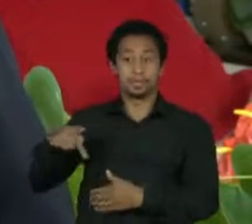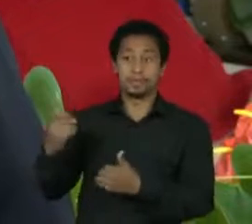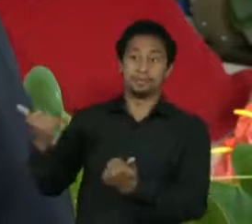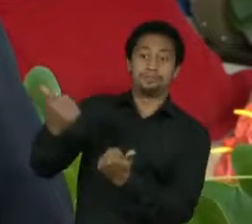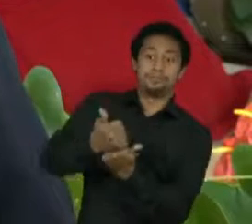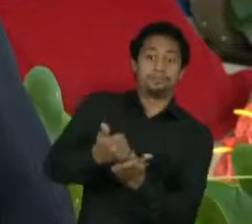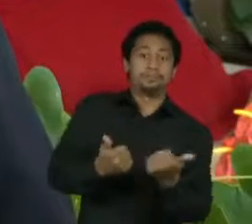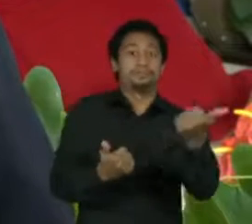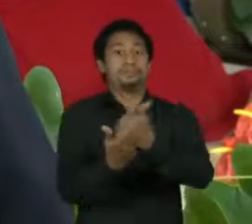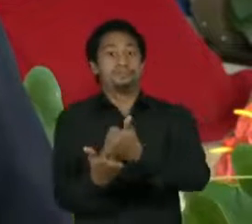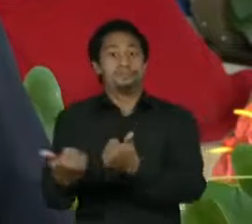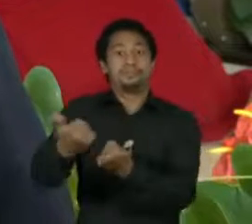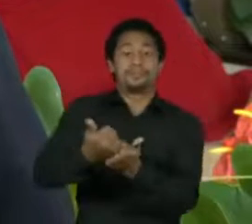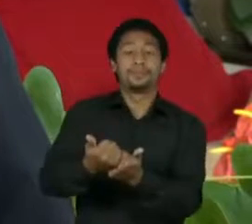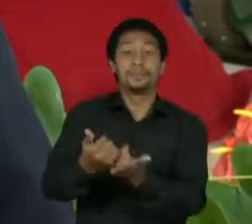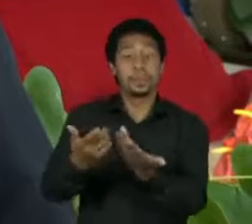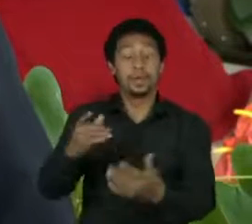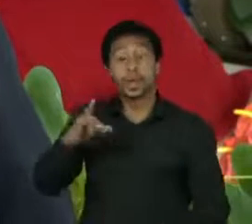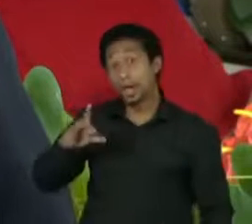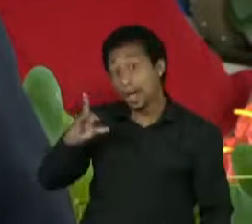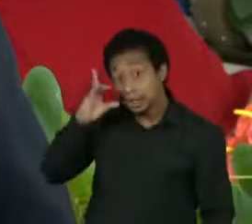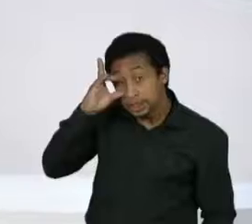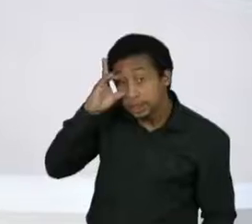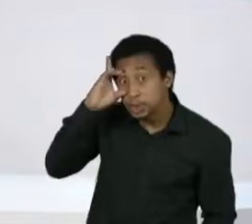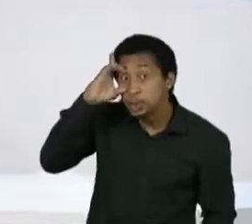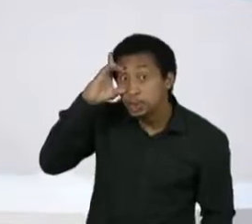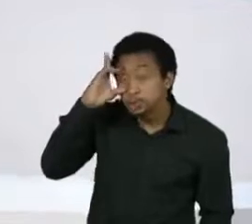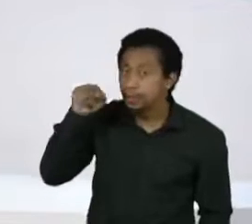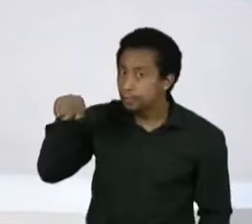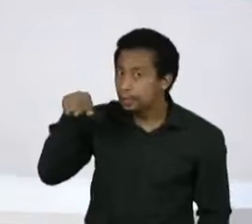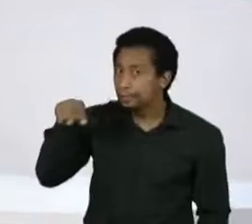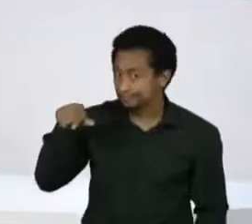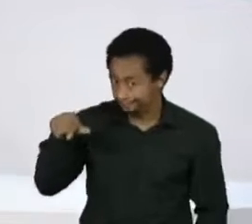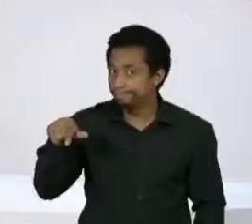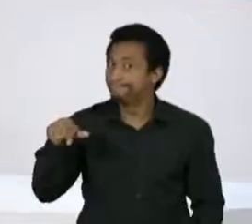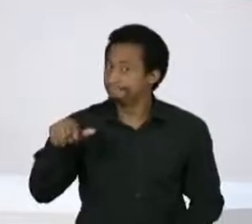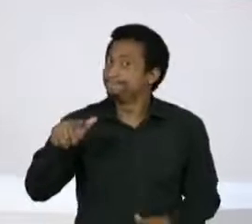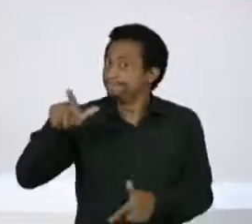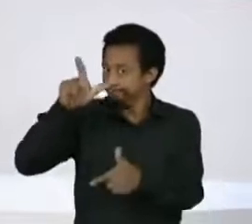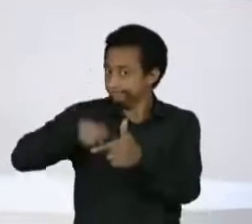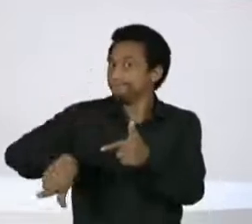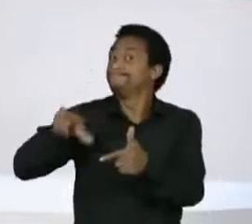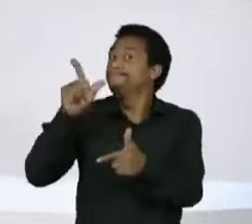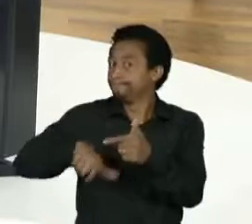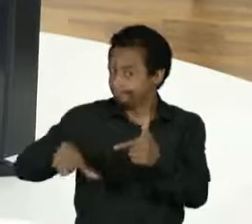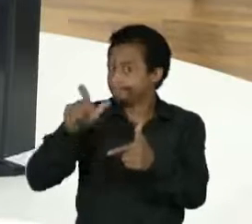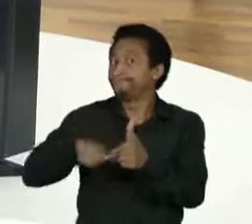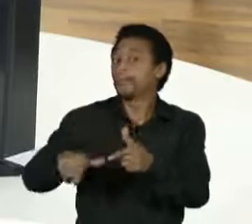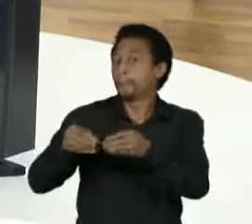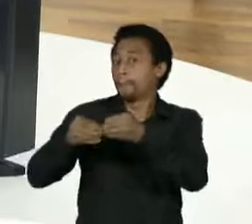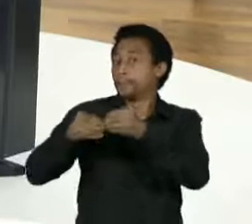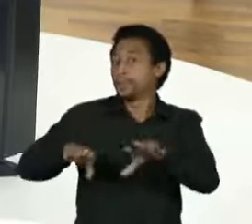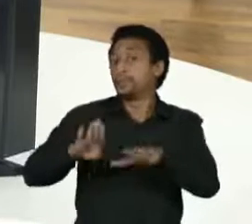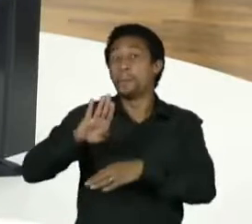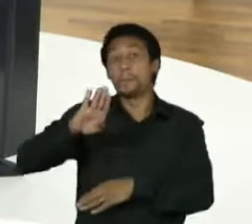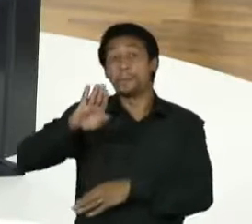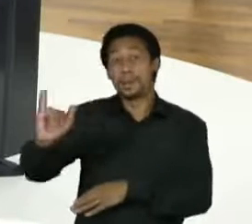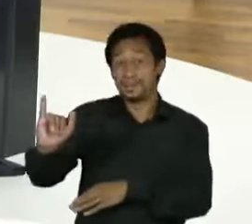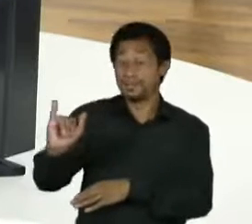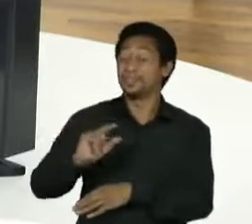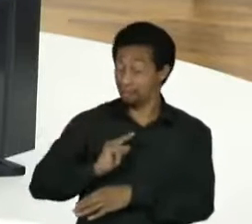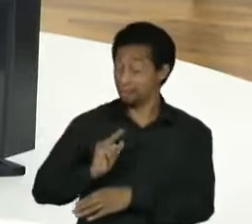como foi o governo da presidente Dilma, que foi ostensivo, foi perdas bilionárias, e